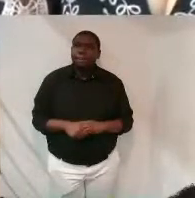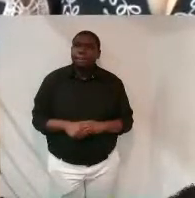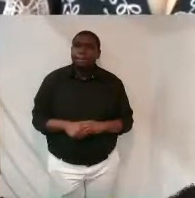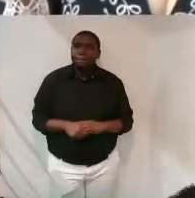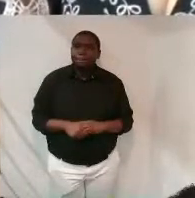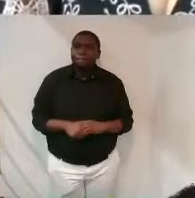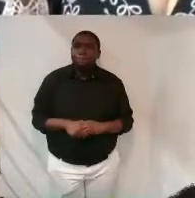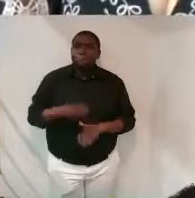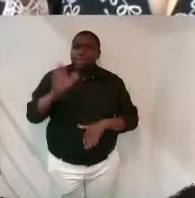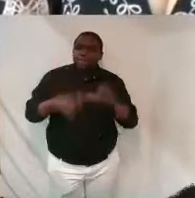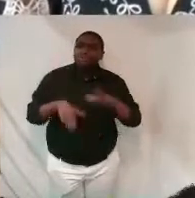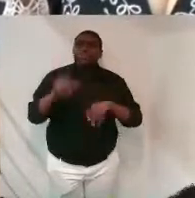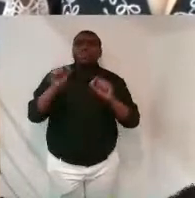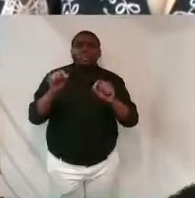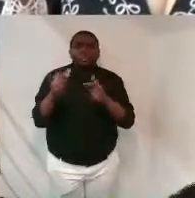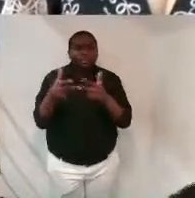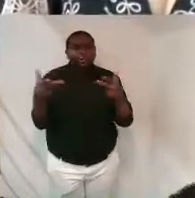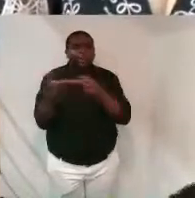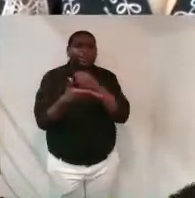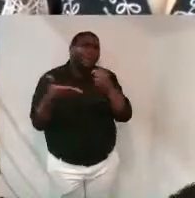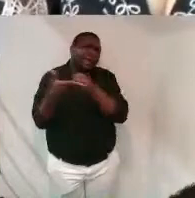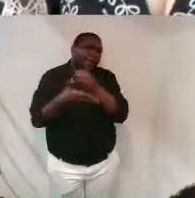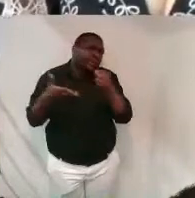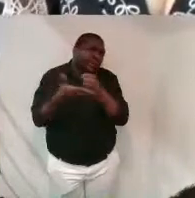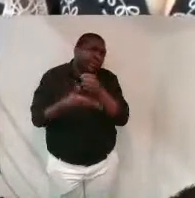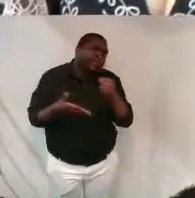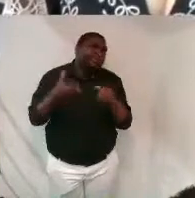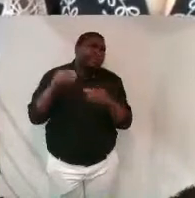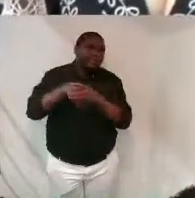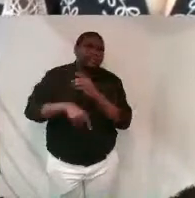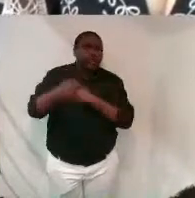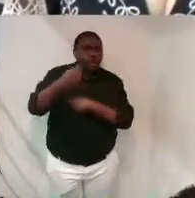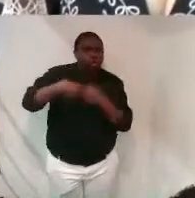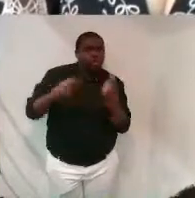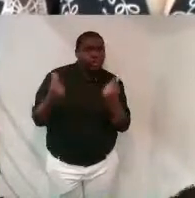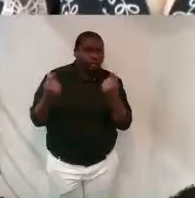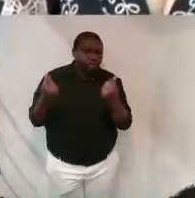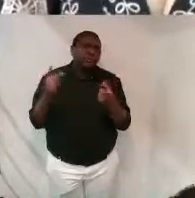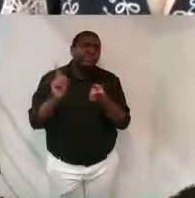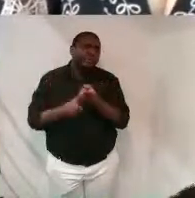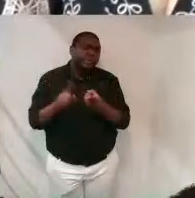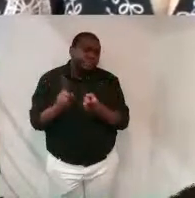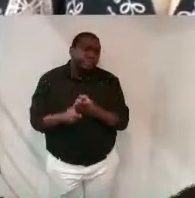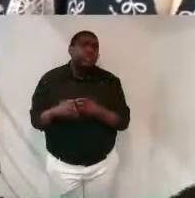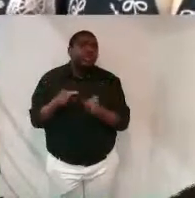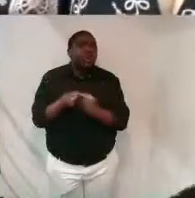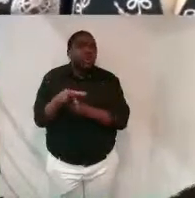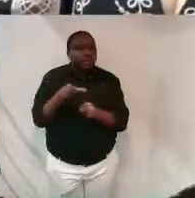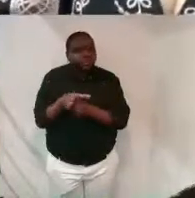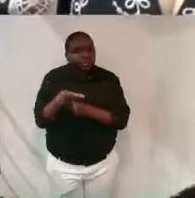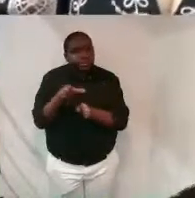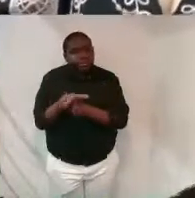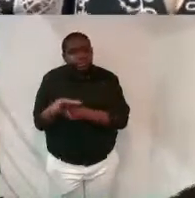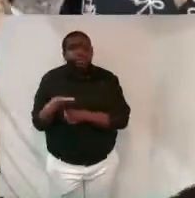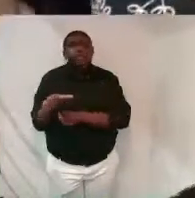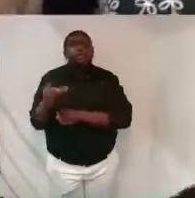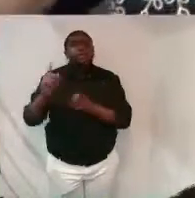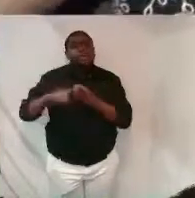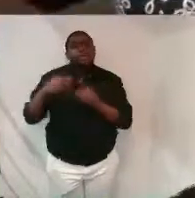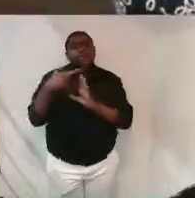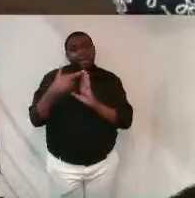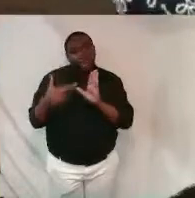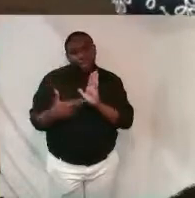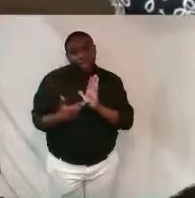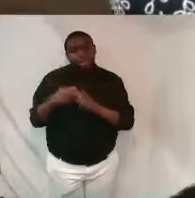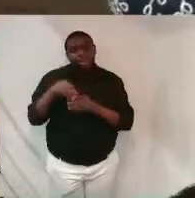desconsideraram as premissas básicas da sustentabilidade econômico-financeira, bem como as orientações e as normas de referência